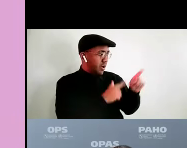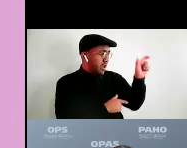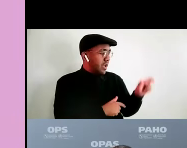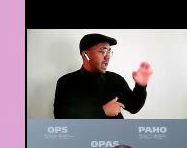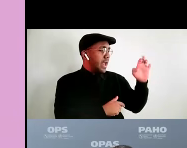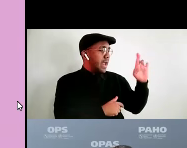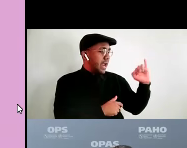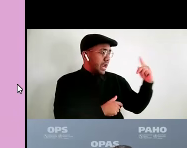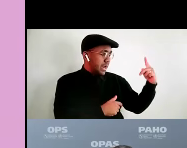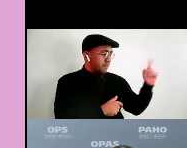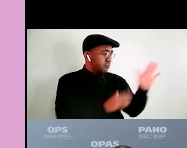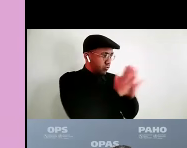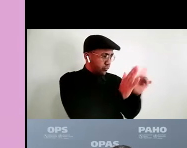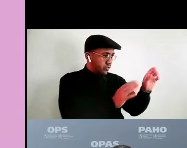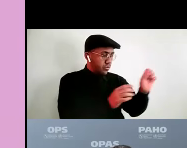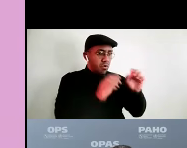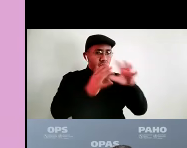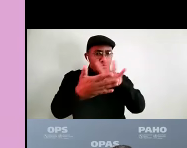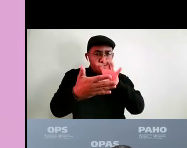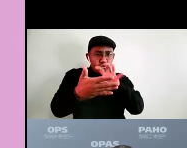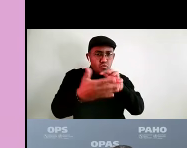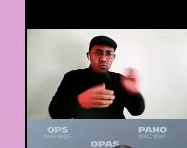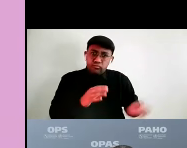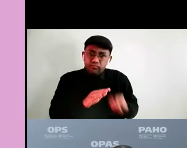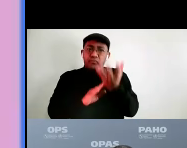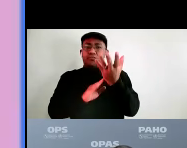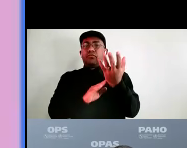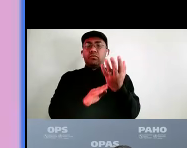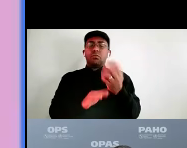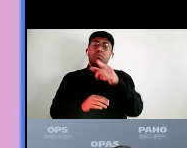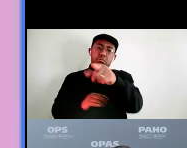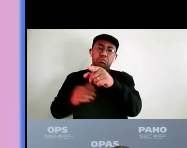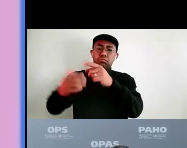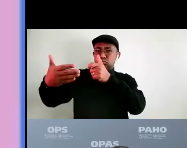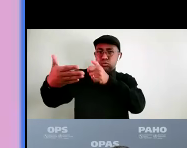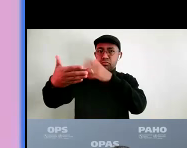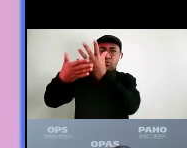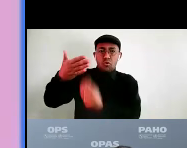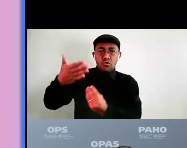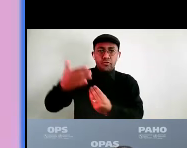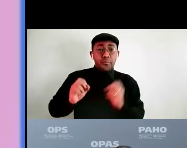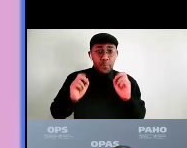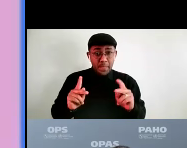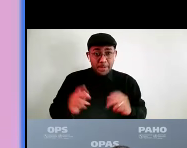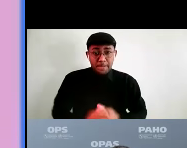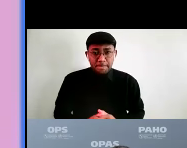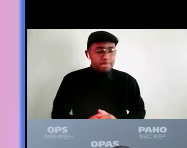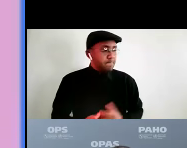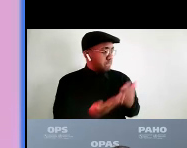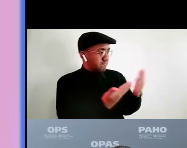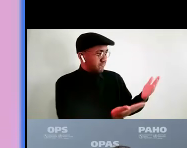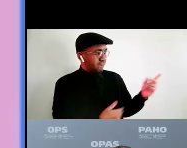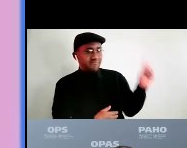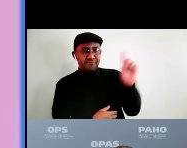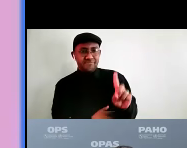nos diferentes idiomas para que vocês possam revisar posteriormente. Agora vou passar a palavra